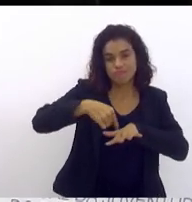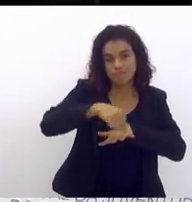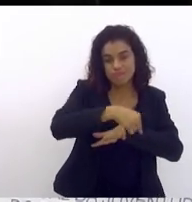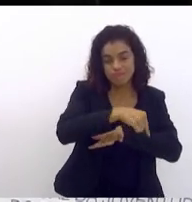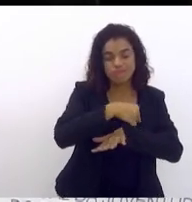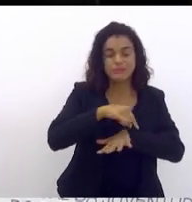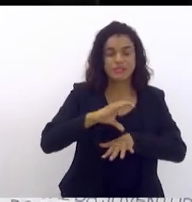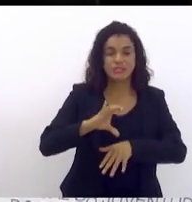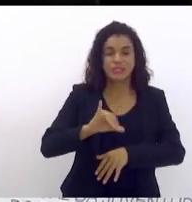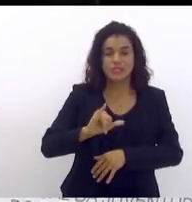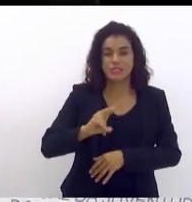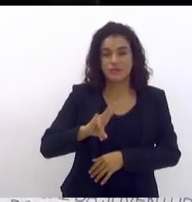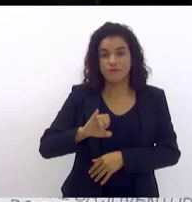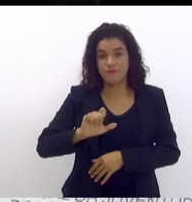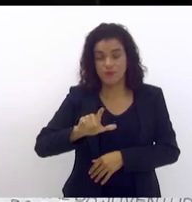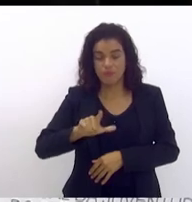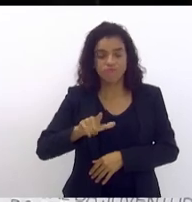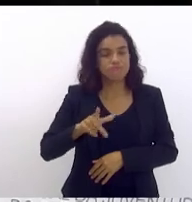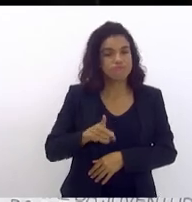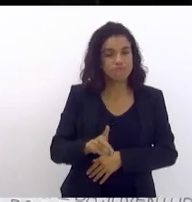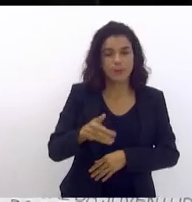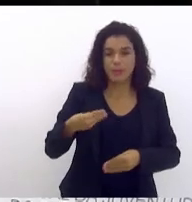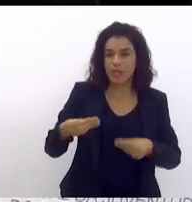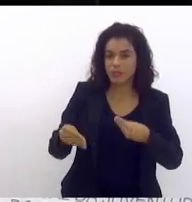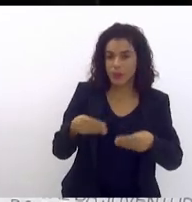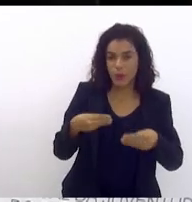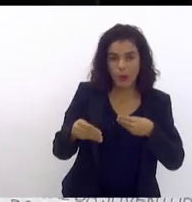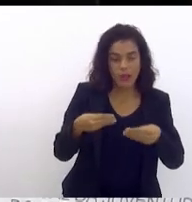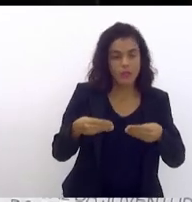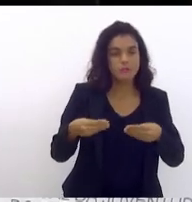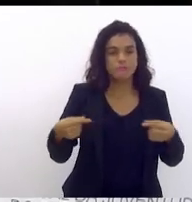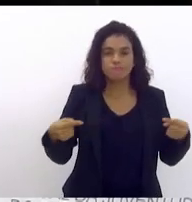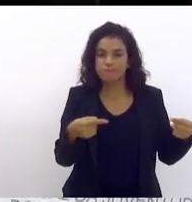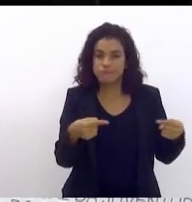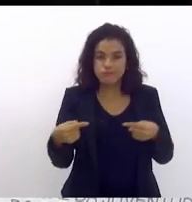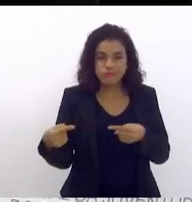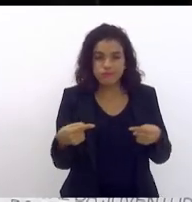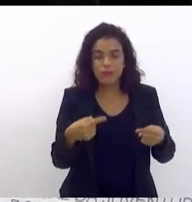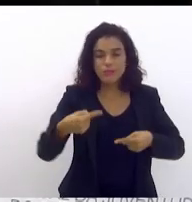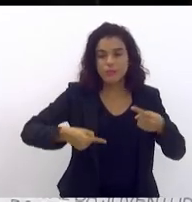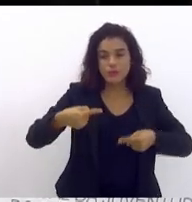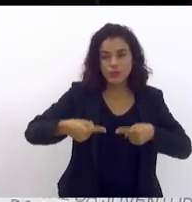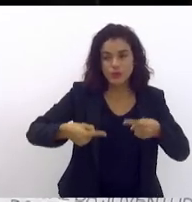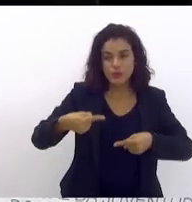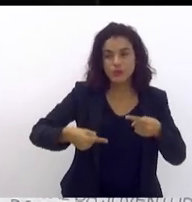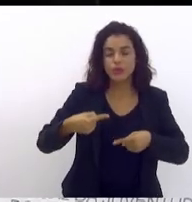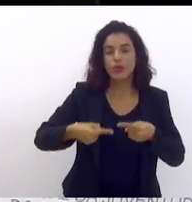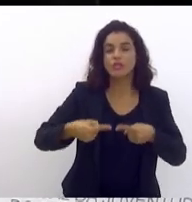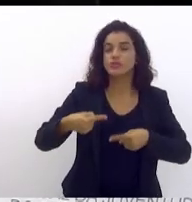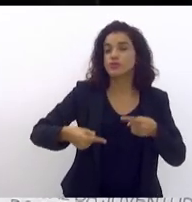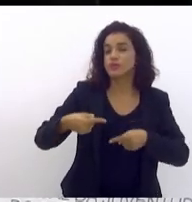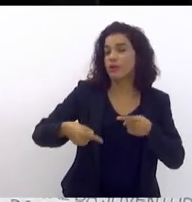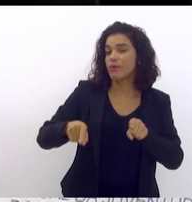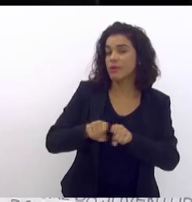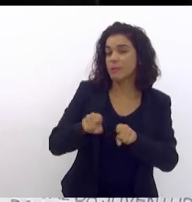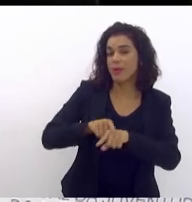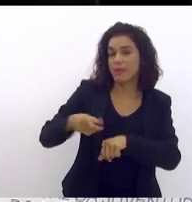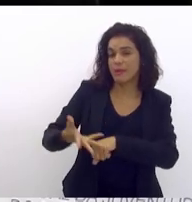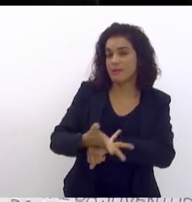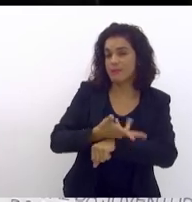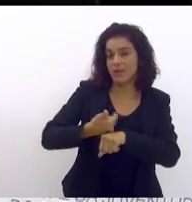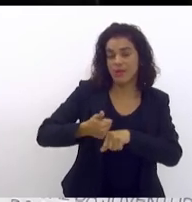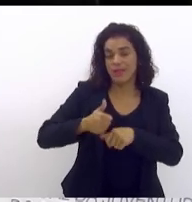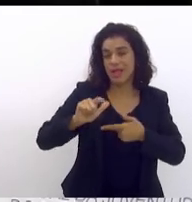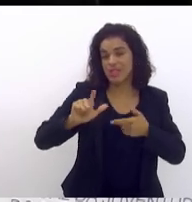ela Siga a todo momento articulando em conjunto com os órgãos supracitados e com os poderes afins a discussão e o aprimoramento da